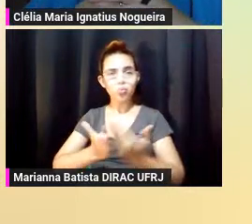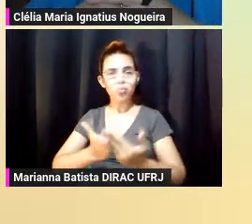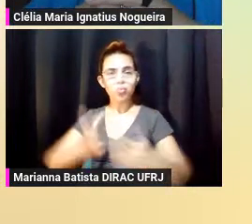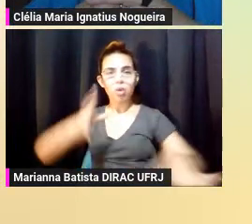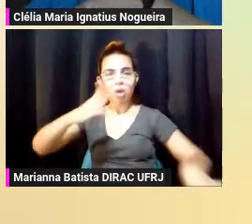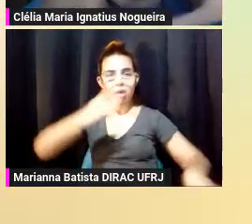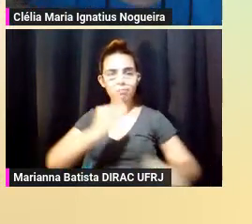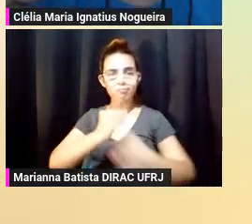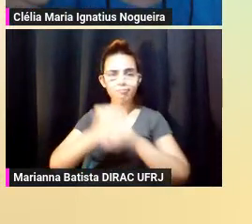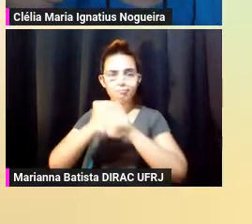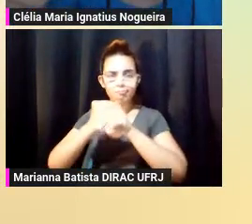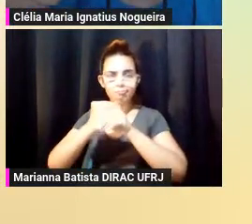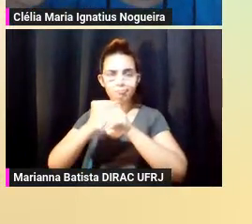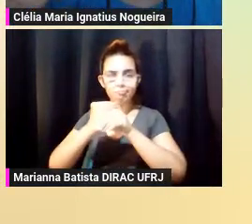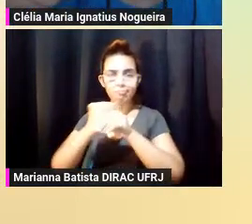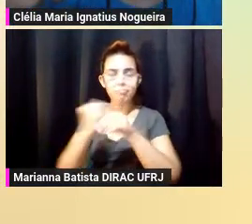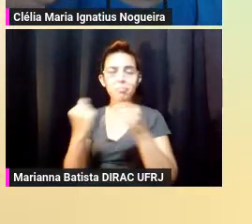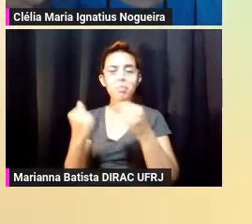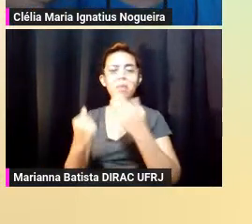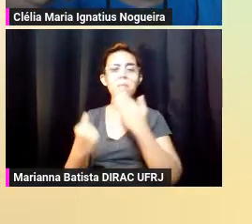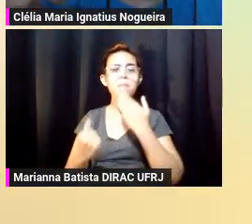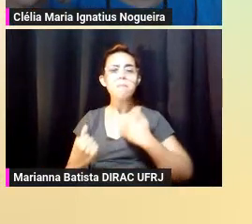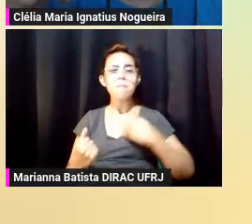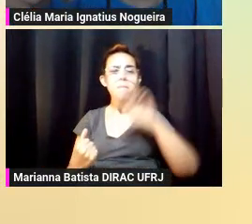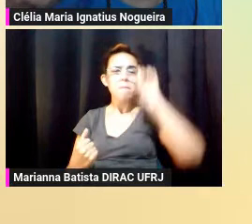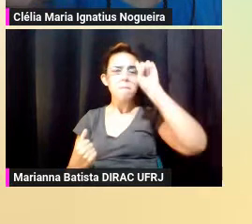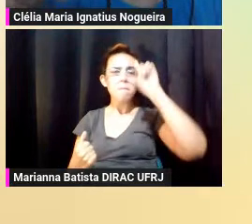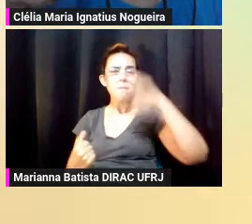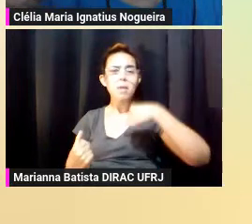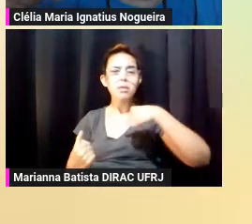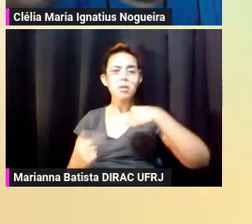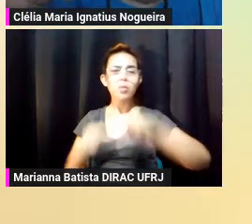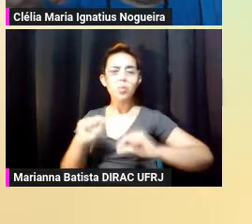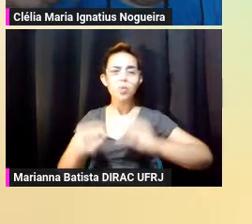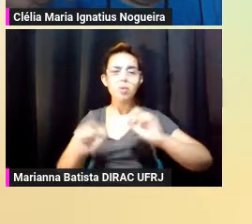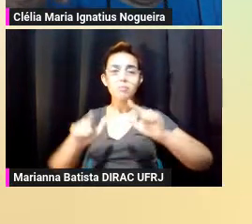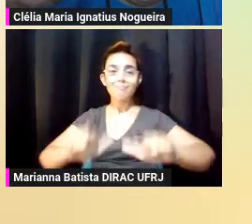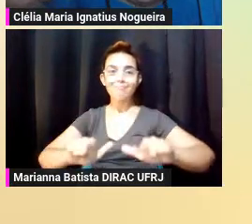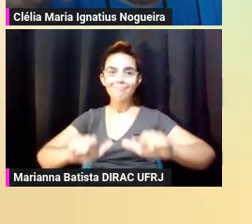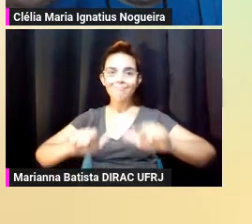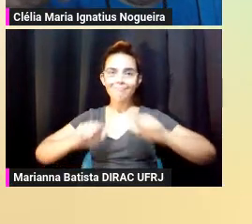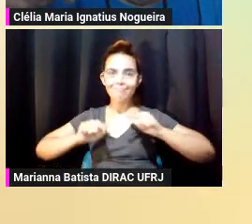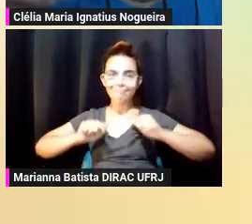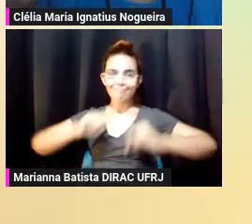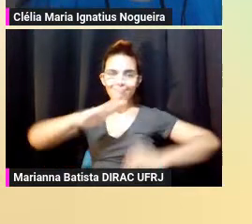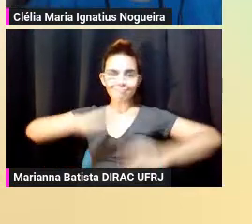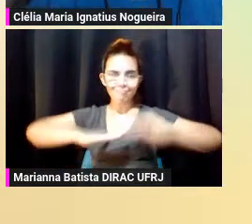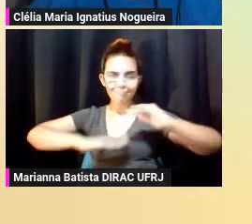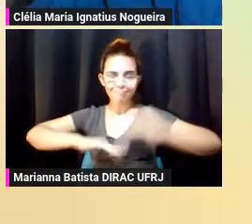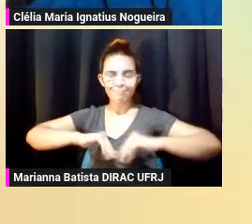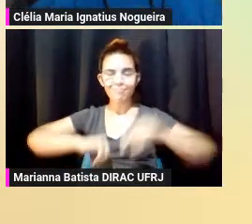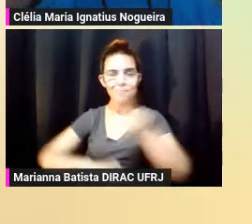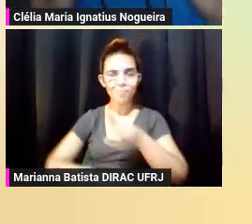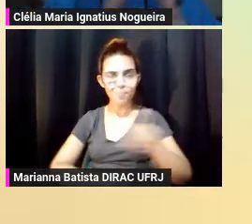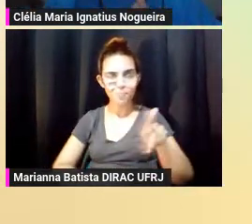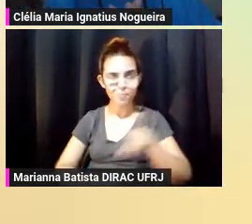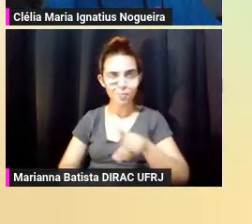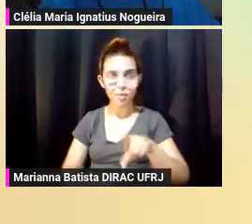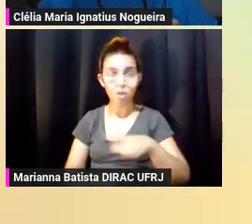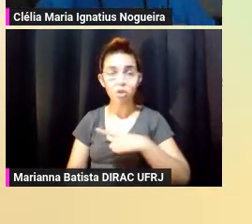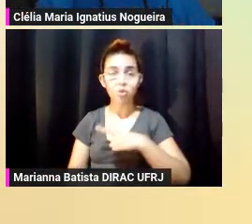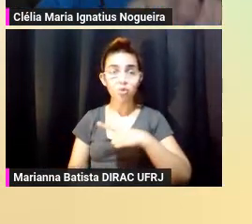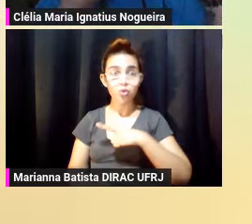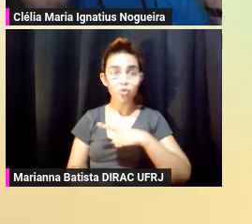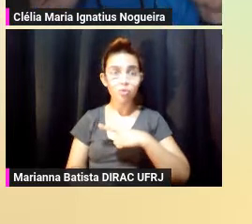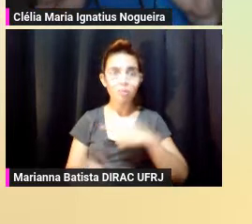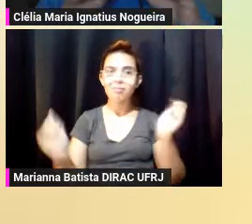você tivesse o certificado de magistério lá do curso normal, veja só. E eu tinha e pude fazer o